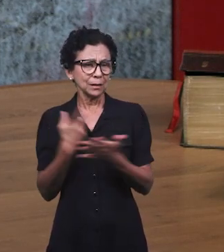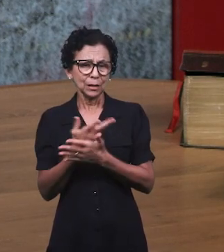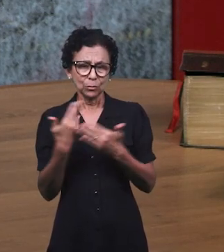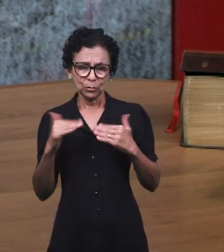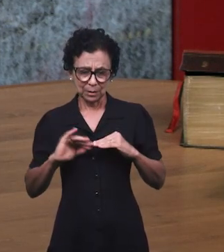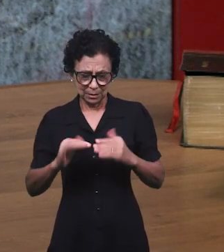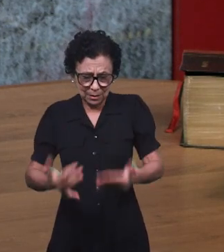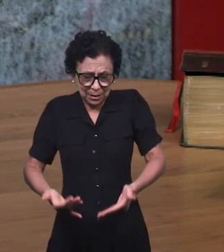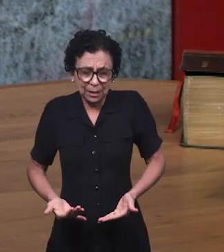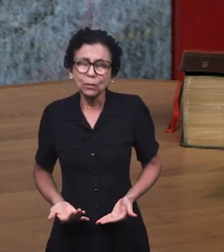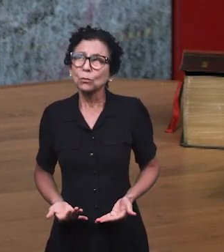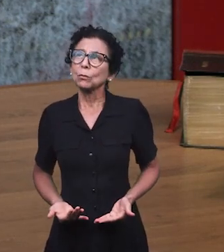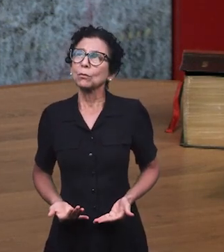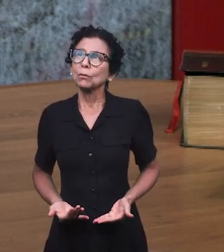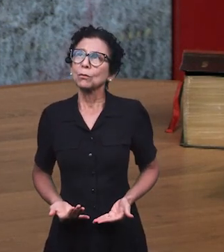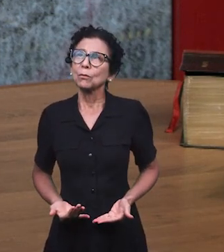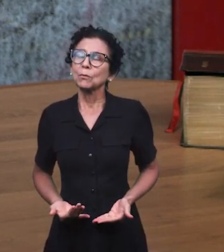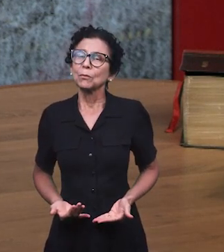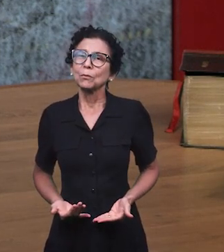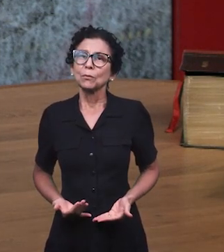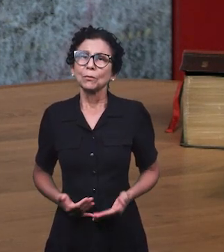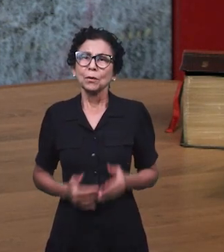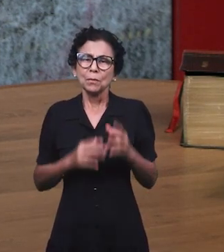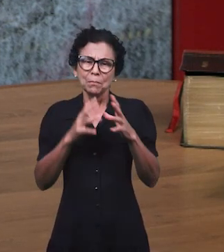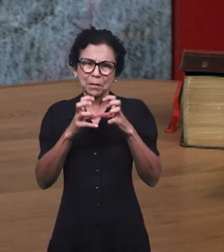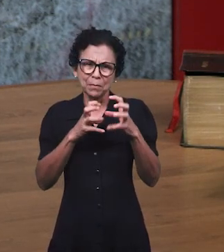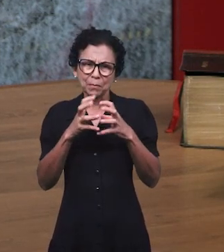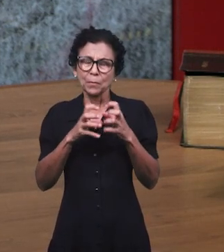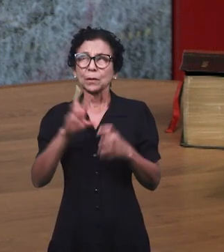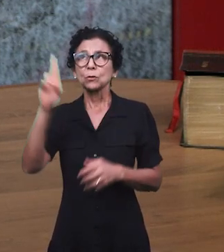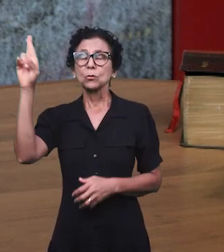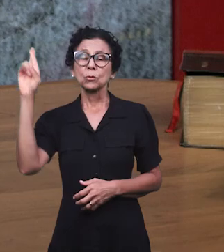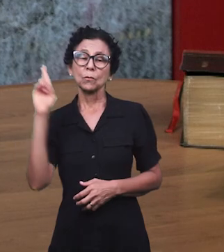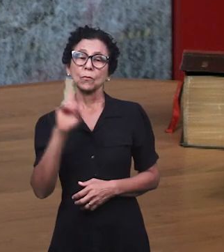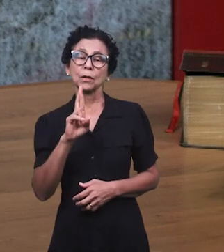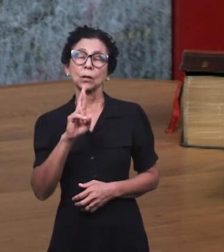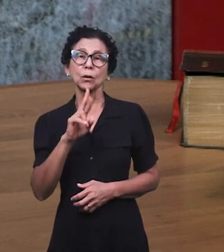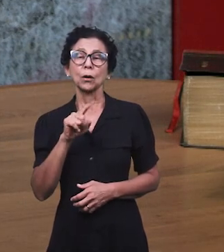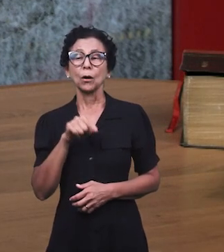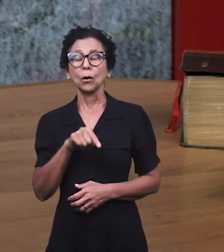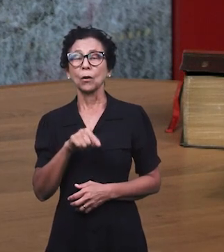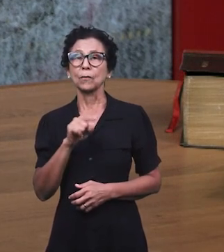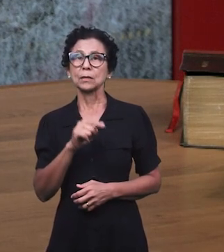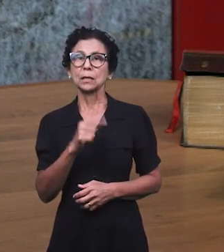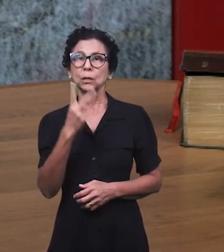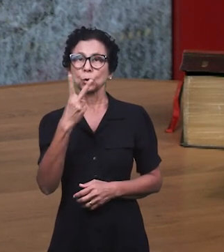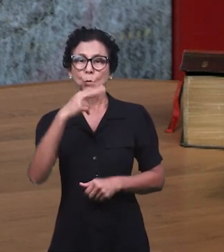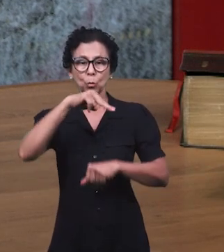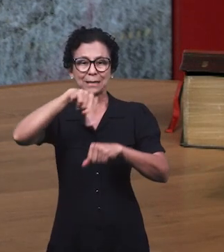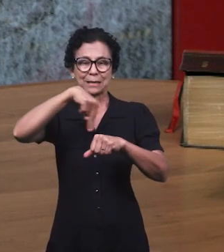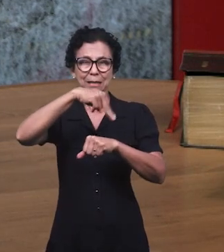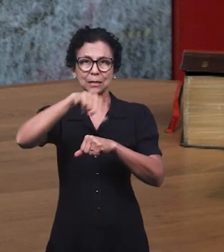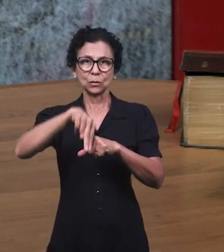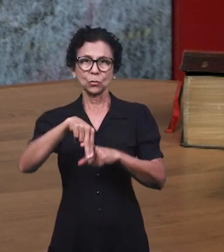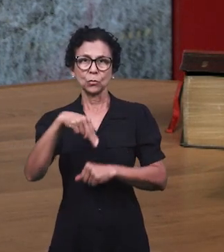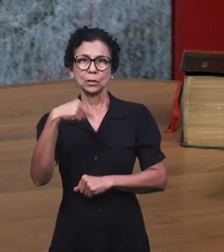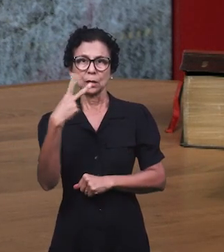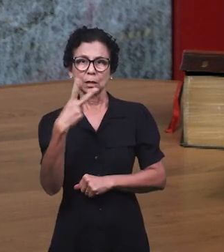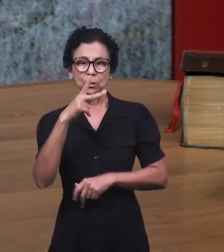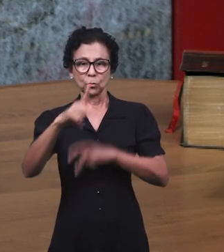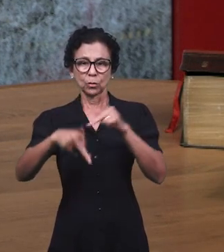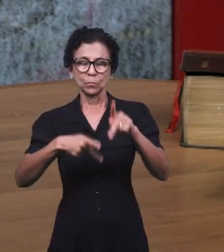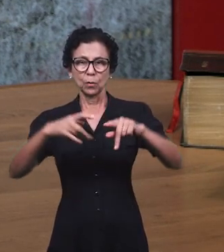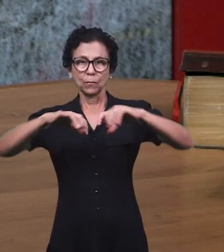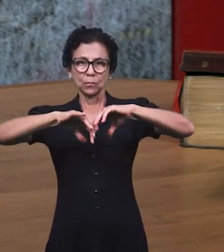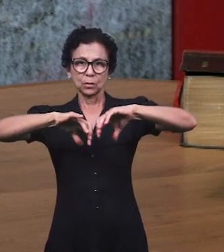ao Senhor. E o Senhor lhe disse: 2 nações há no teu ventre, e 2 povos se dividirão